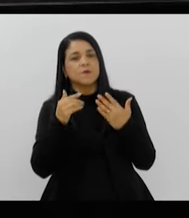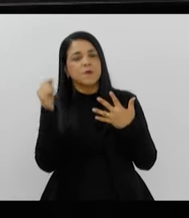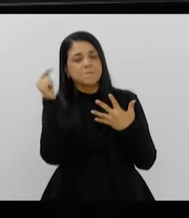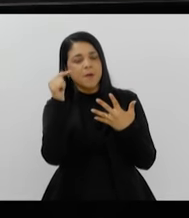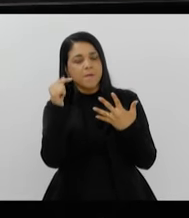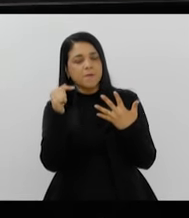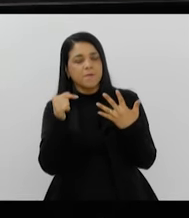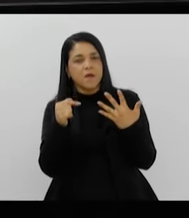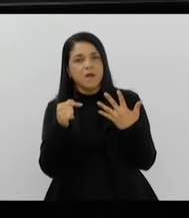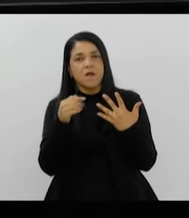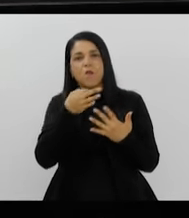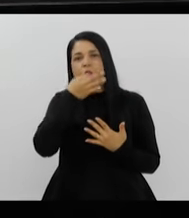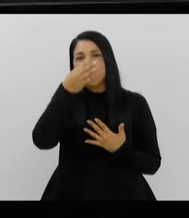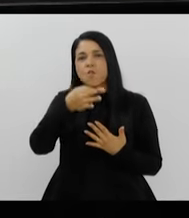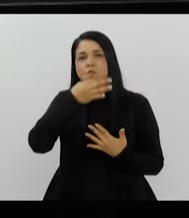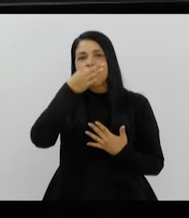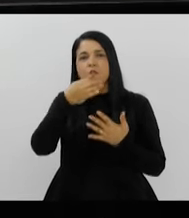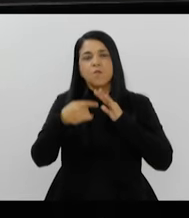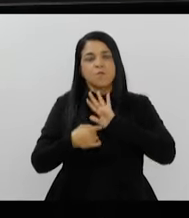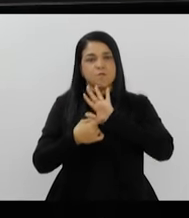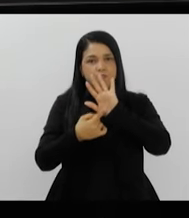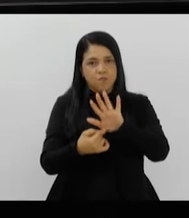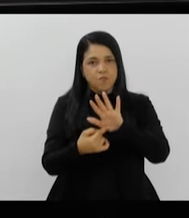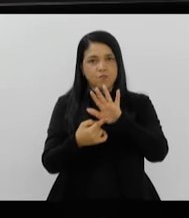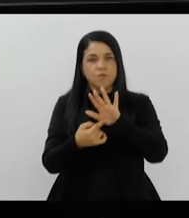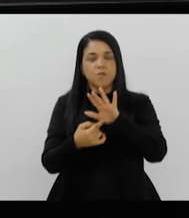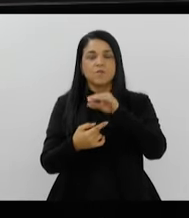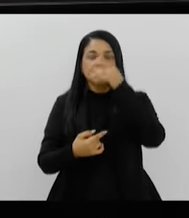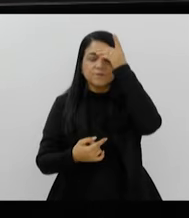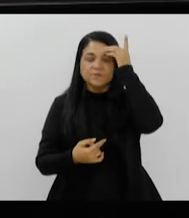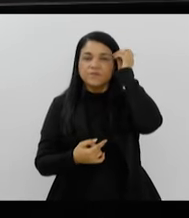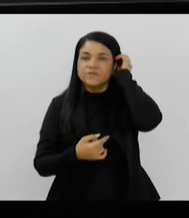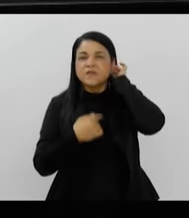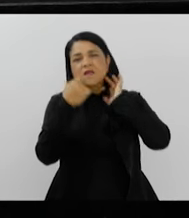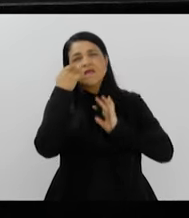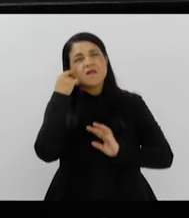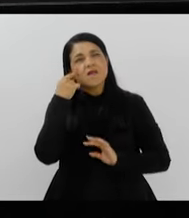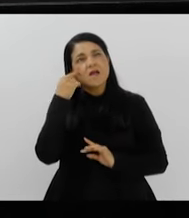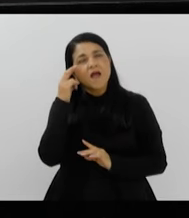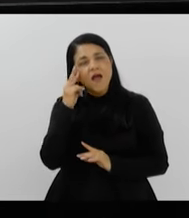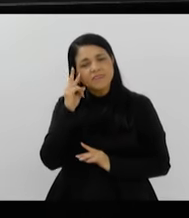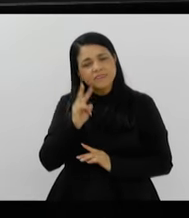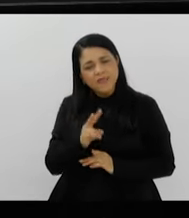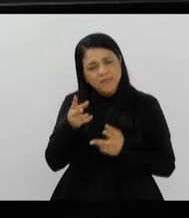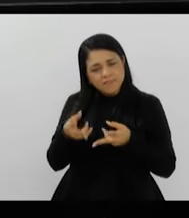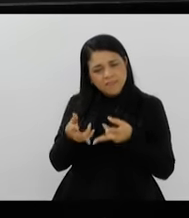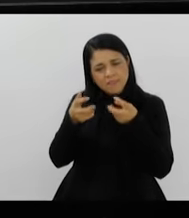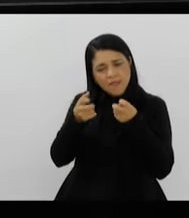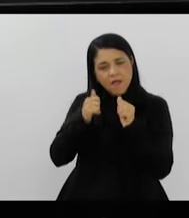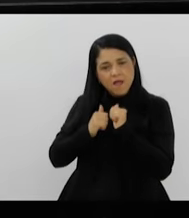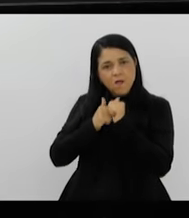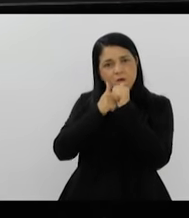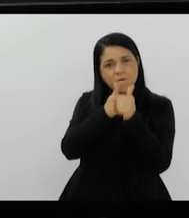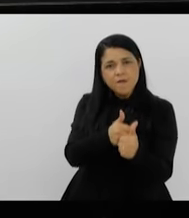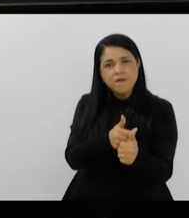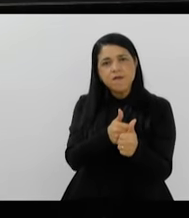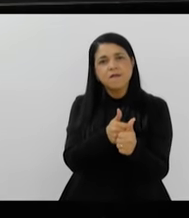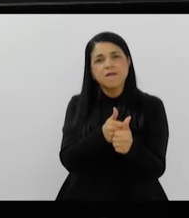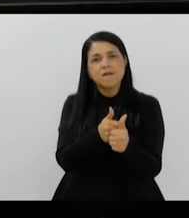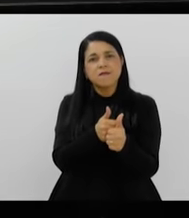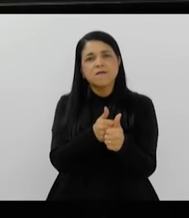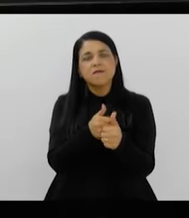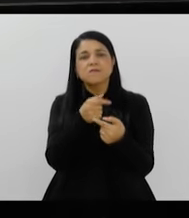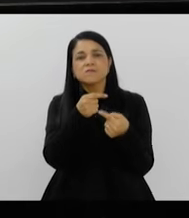quais seriam os argumentos que iríamos apresentar, eu fiquei muito atenta, porque acompanhei, de alguma maneira,